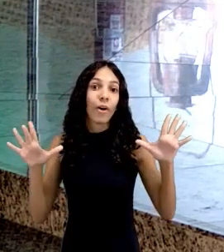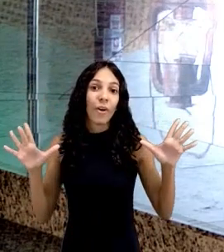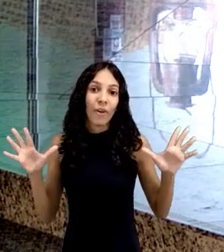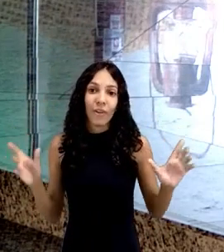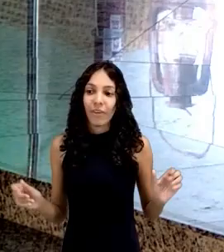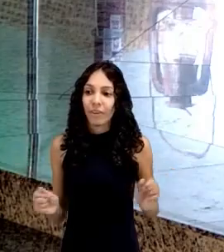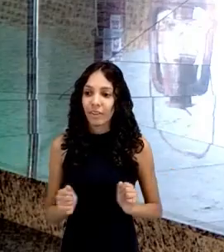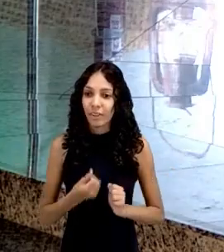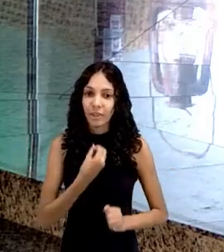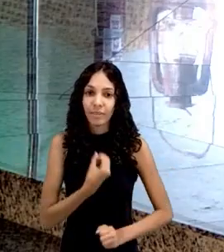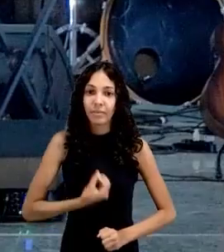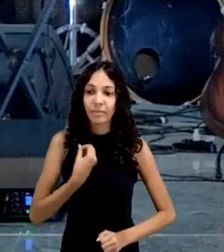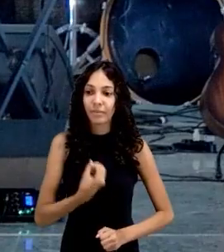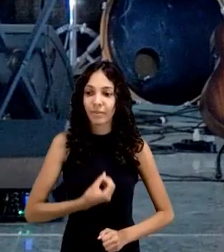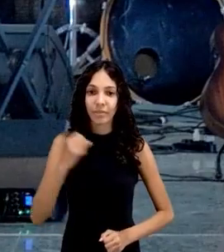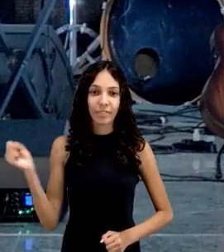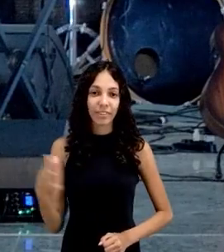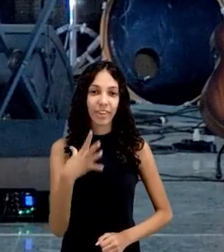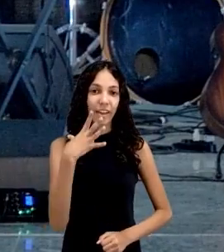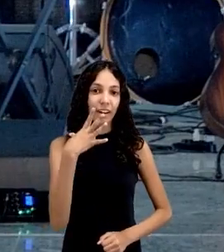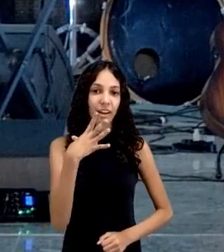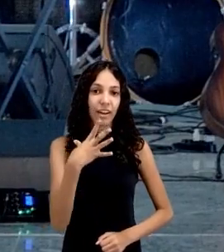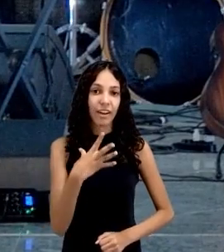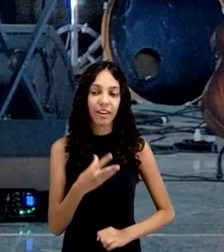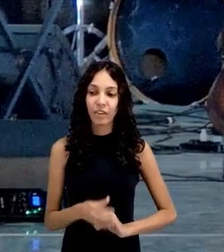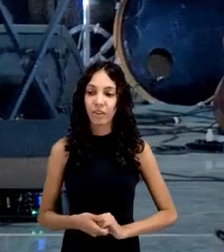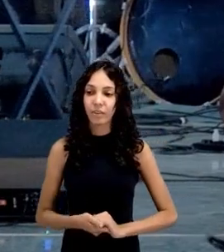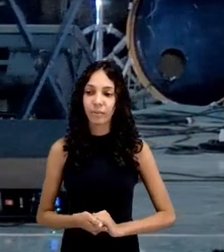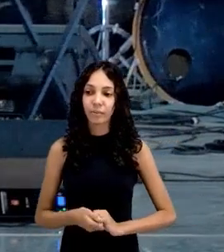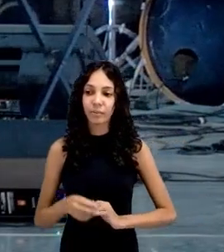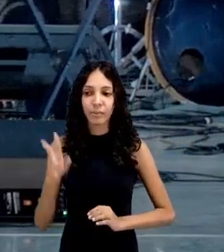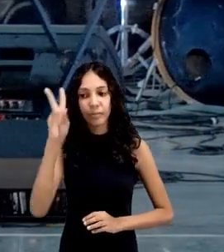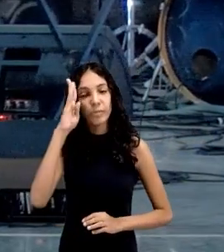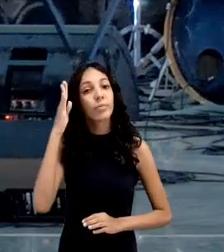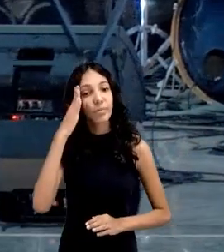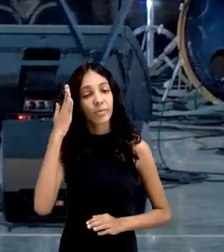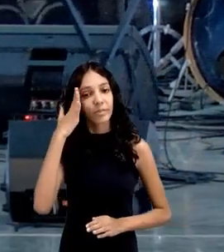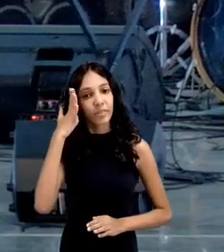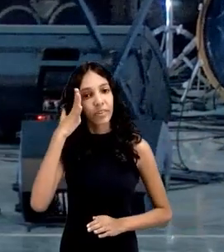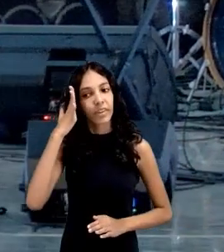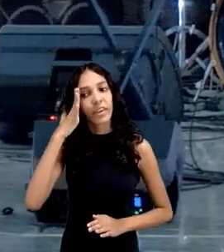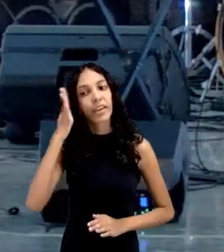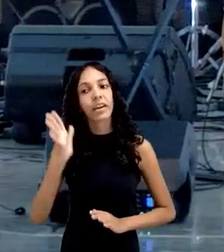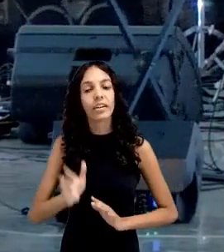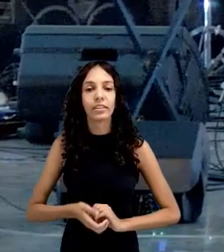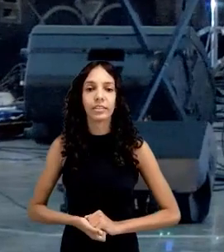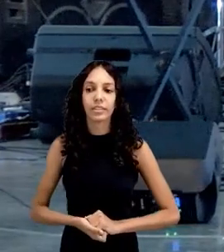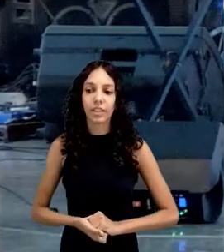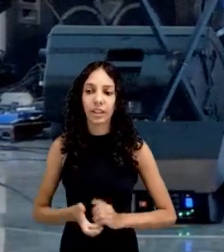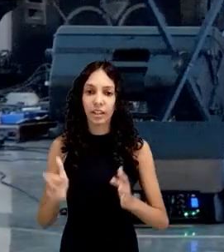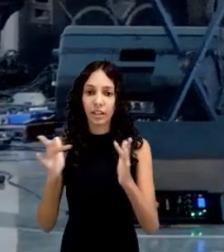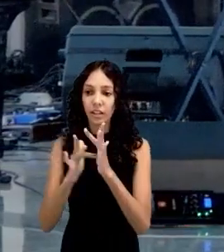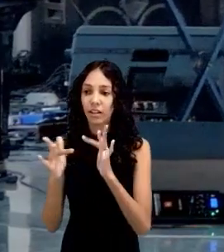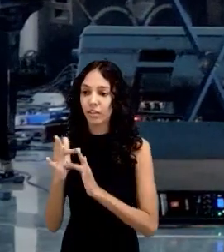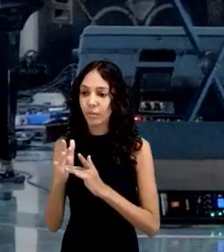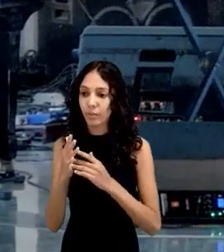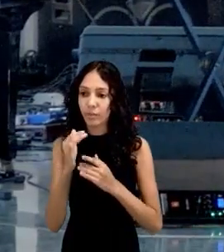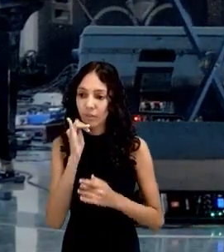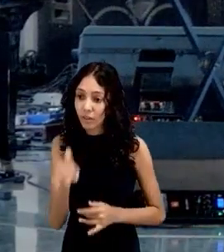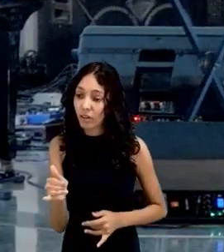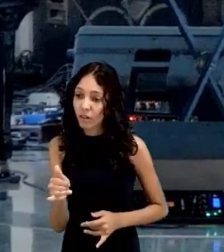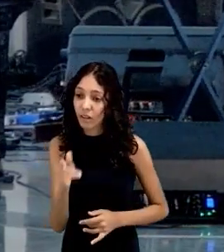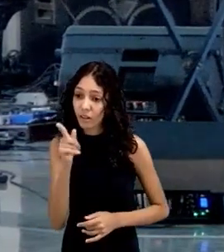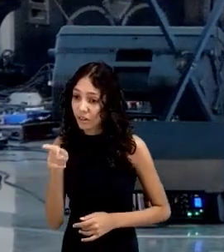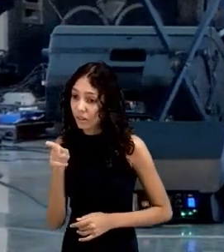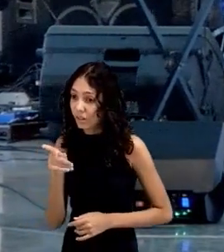isso? Ele está querendo dizer, sabe quando Jesus disse arrependam-se? Vocês sabem, no original, arrependam-se, no contexto brasileiro, arrependam-se tem